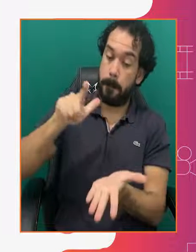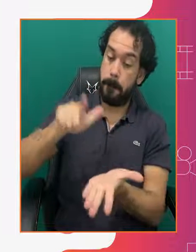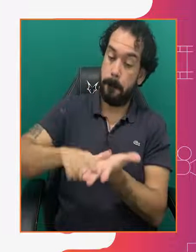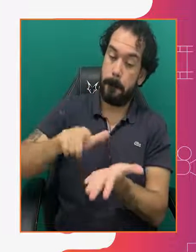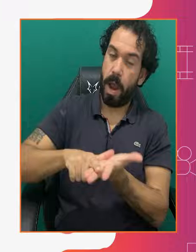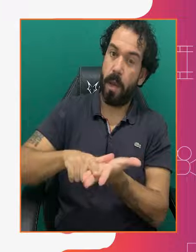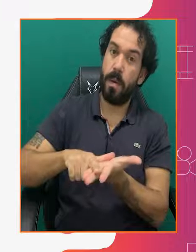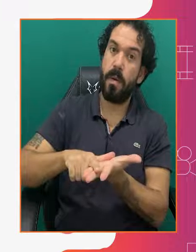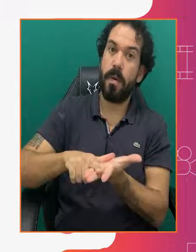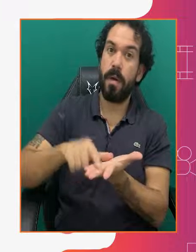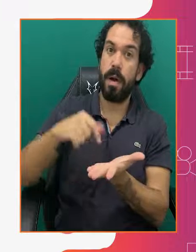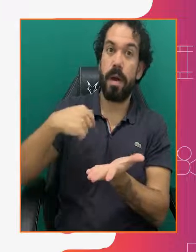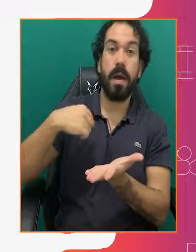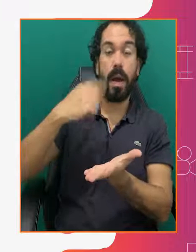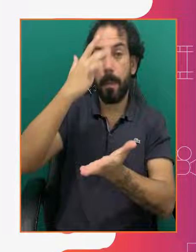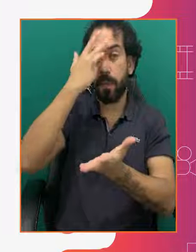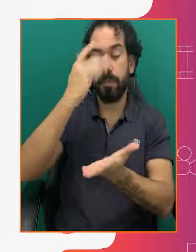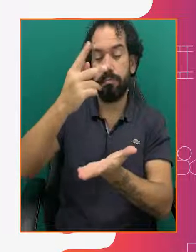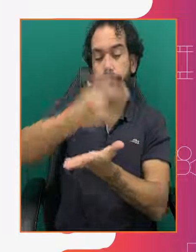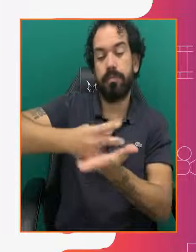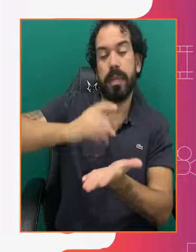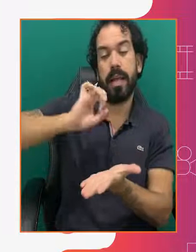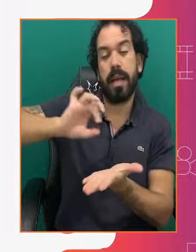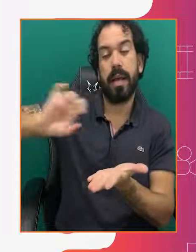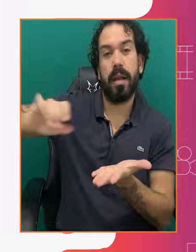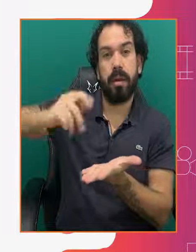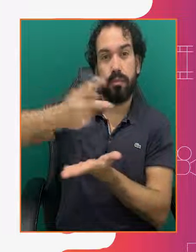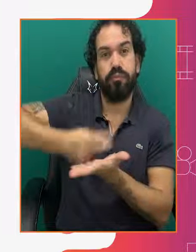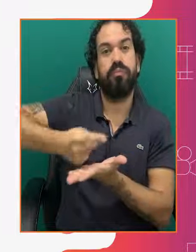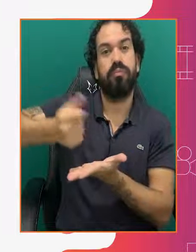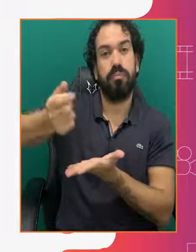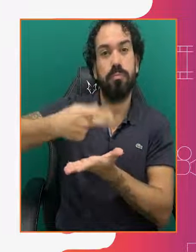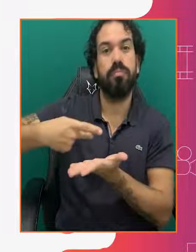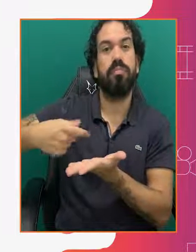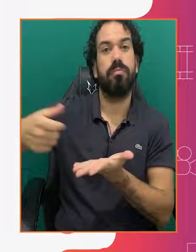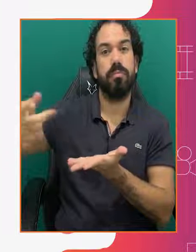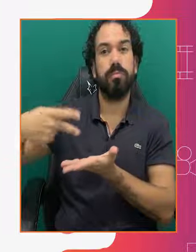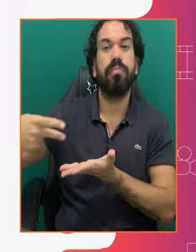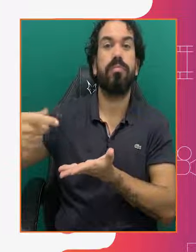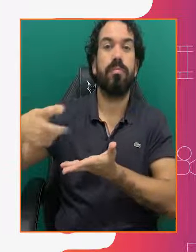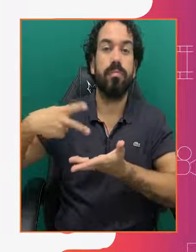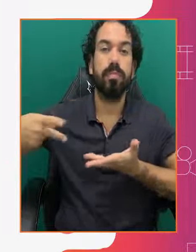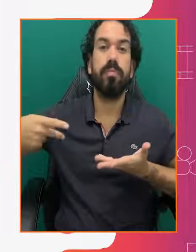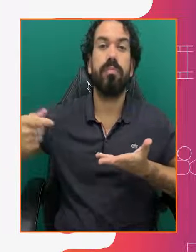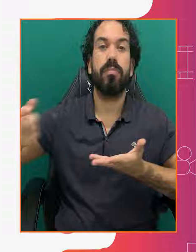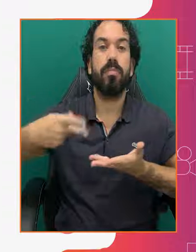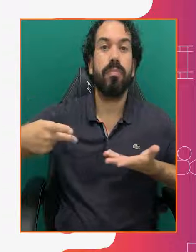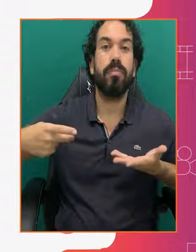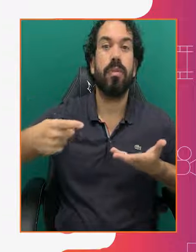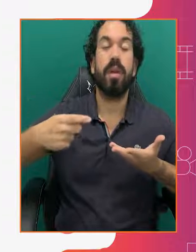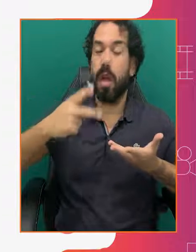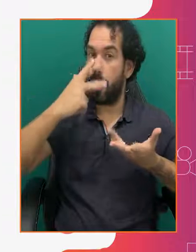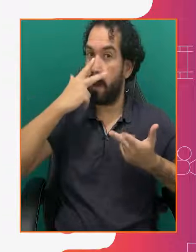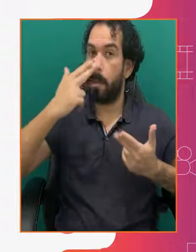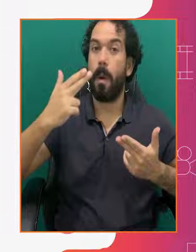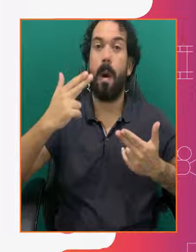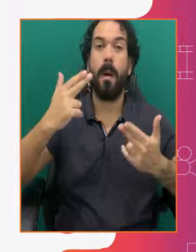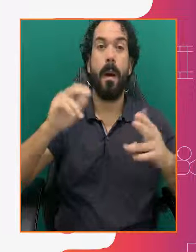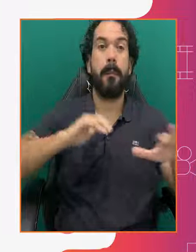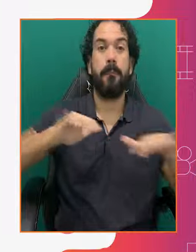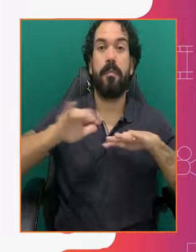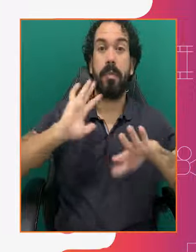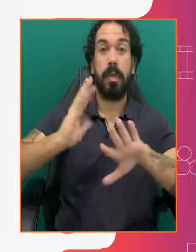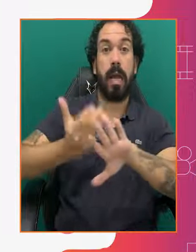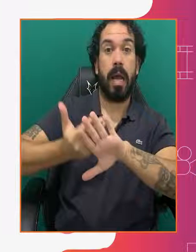o papel, onde o animador desenha quadro a quadro por cima dessa projeção, seguindo os movimentos